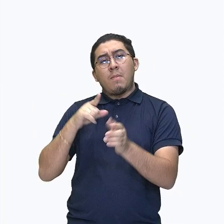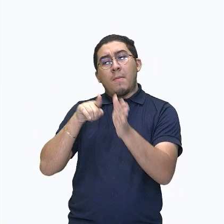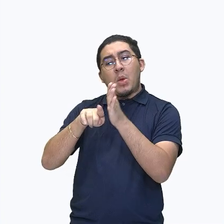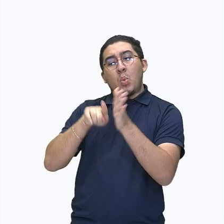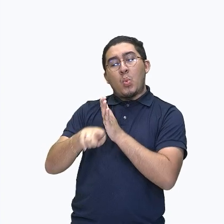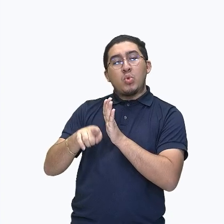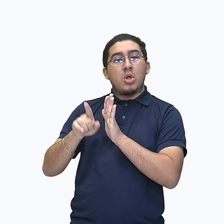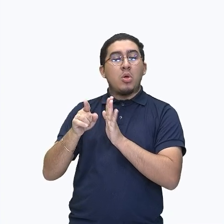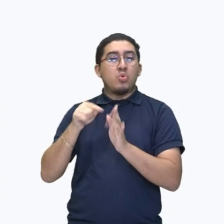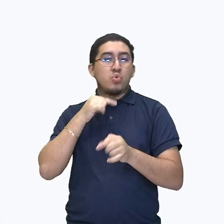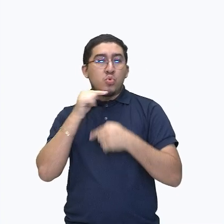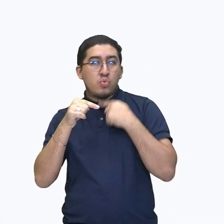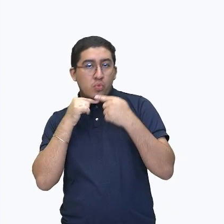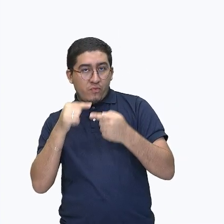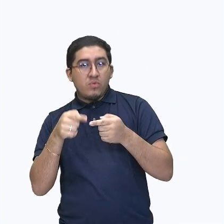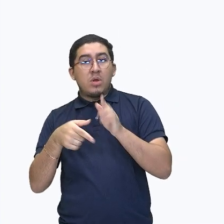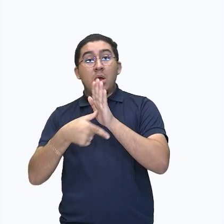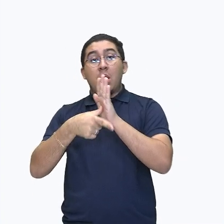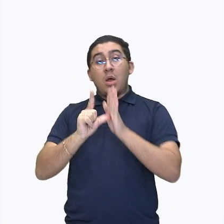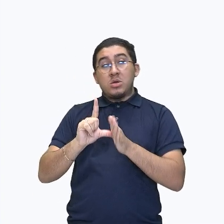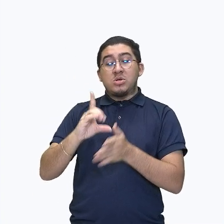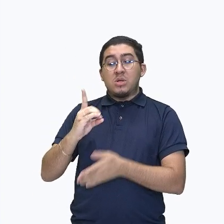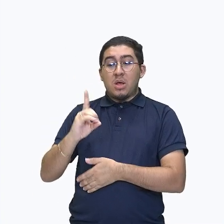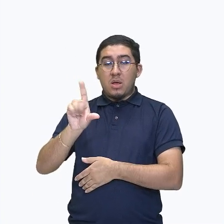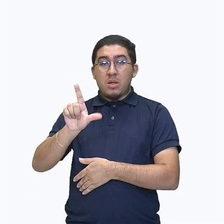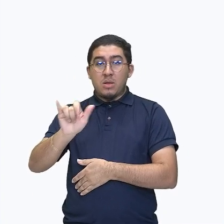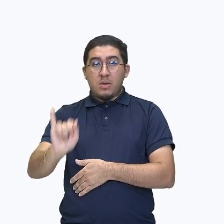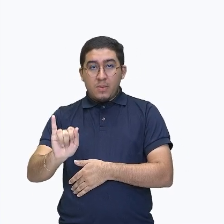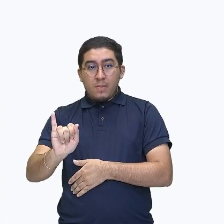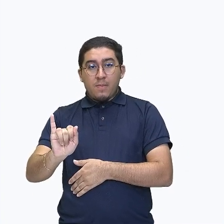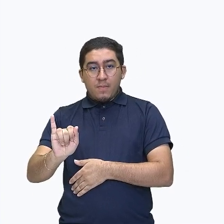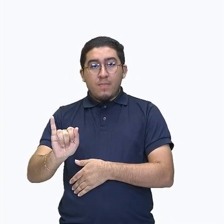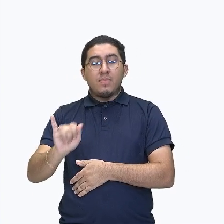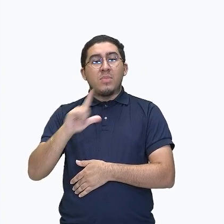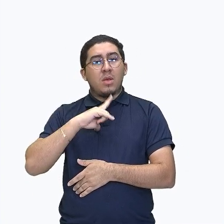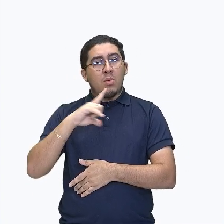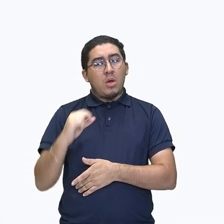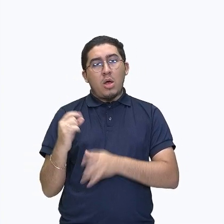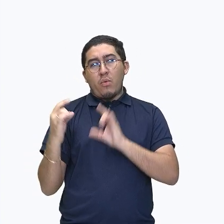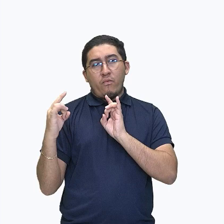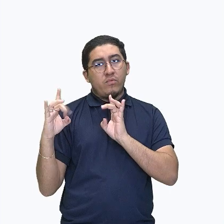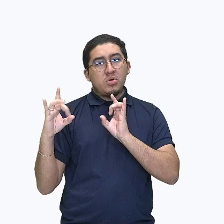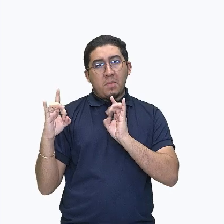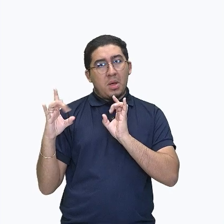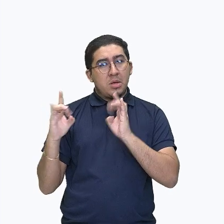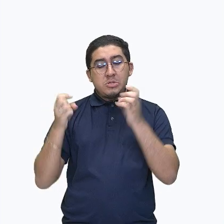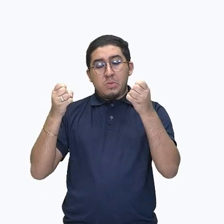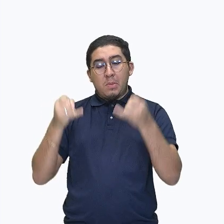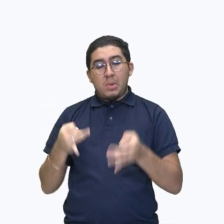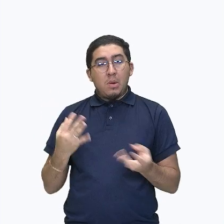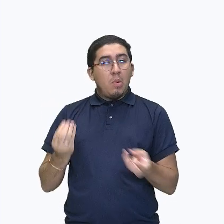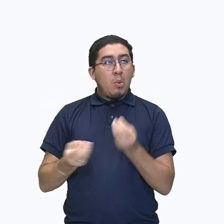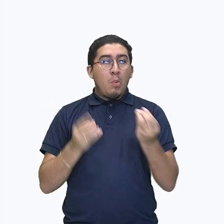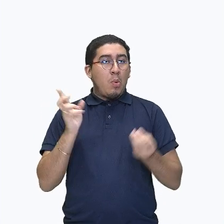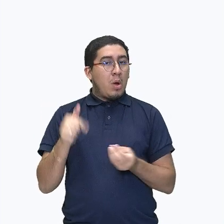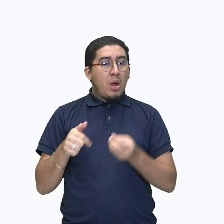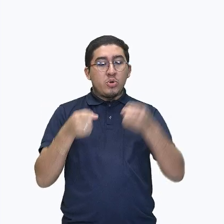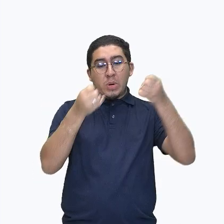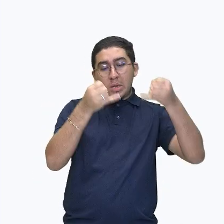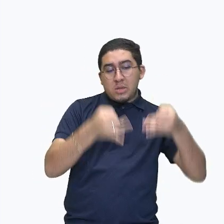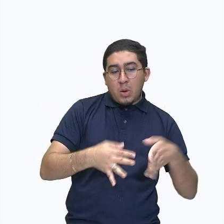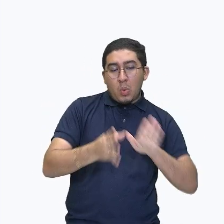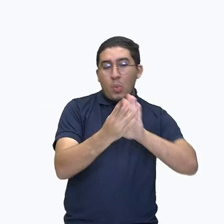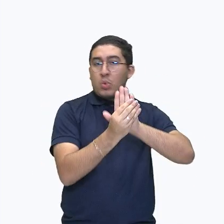conteúdo antes da realização da DLI, né? Ou seja, ele vai dar ali um feedback para o professor de como é que foi a explicação do conteúdo, se o